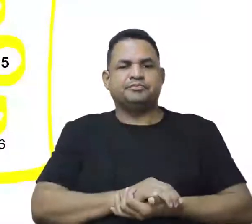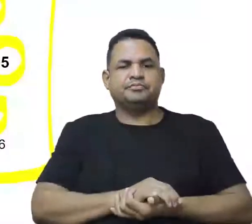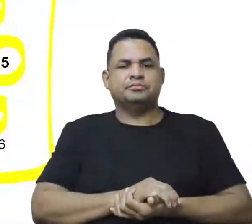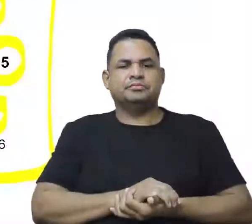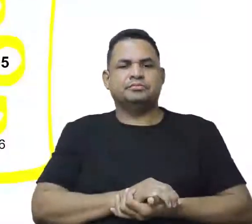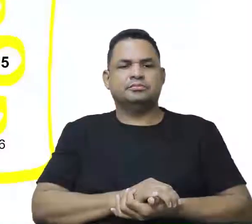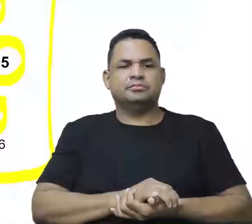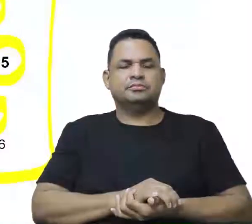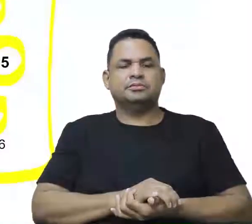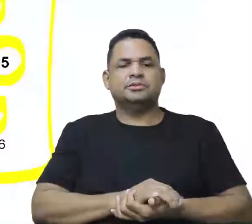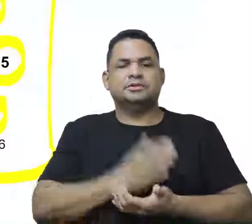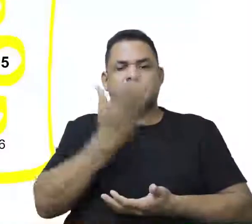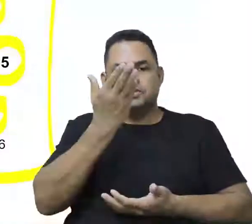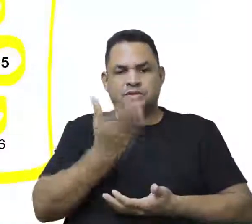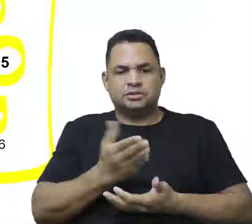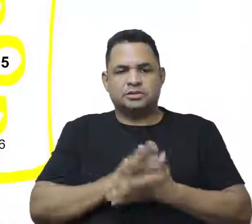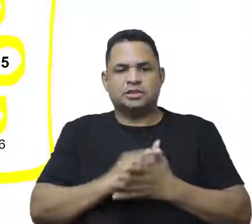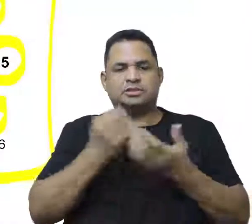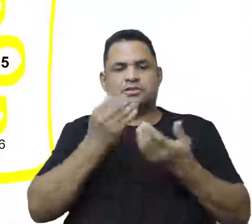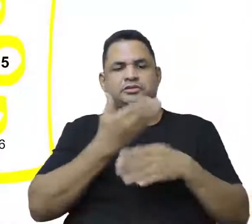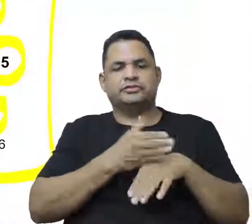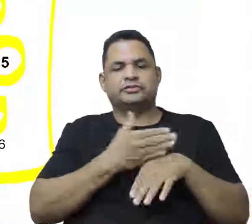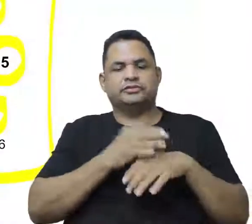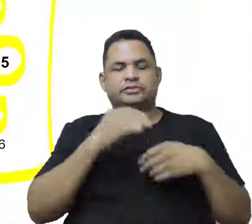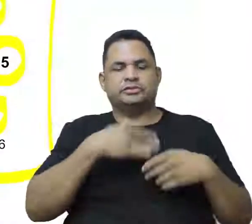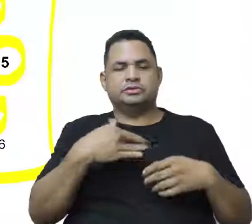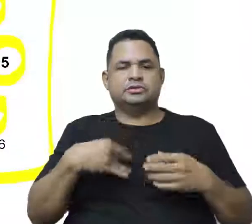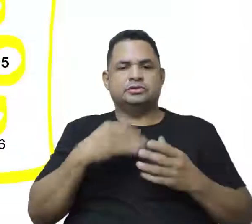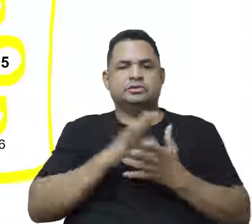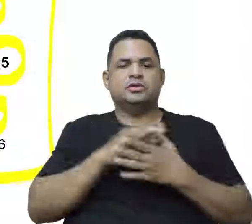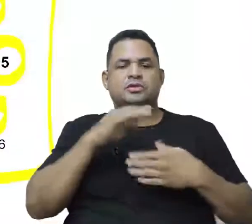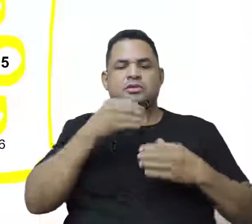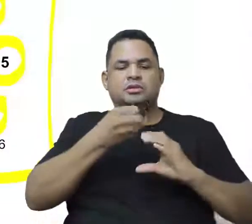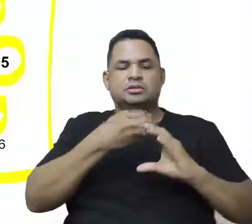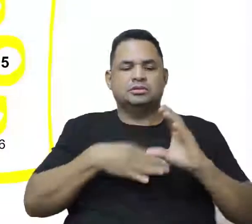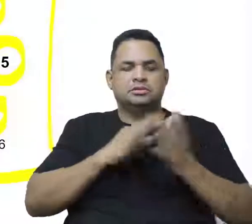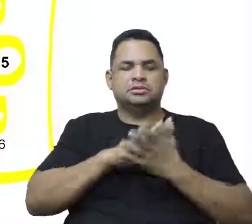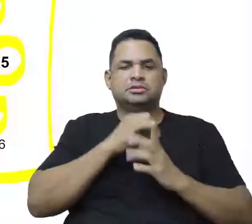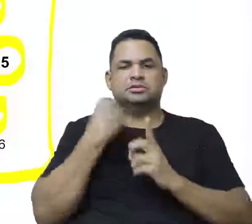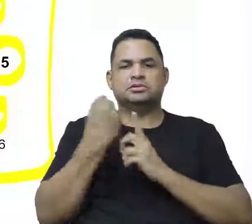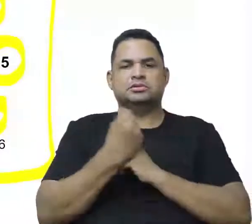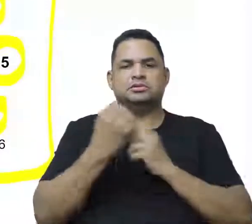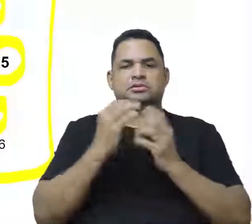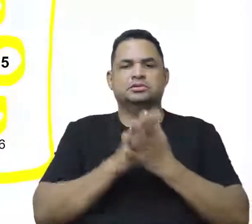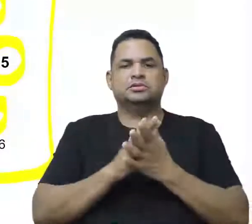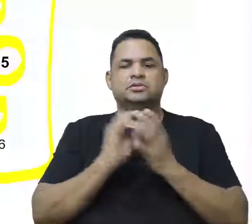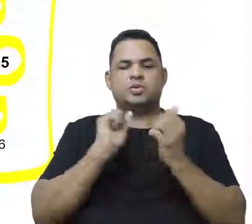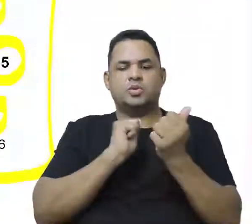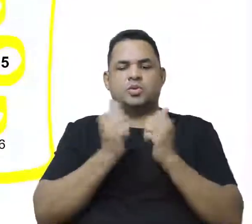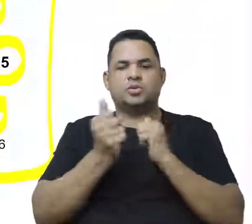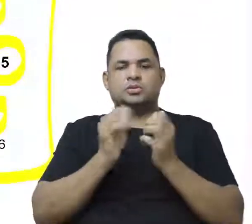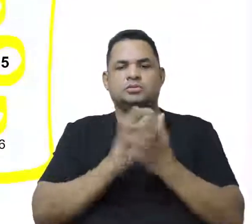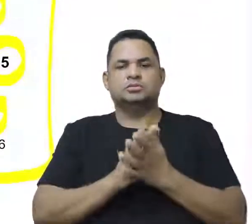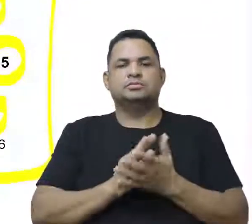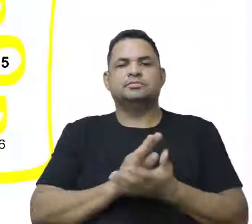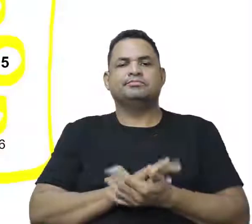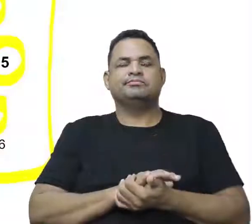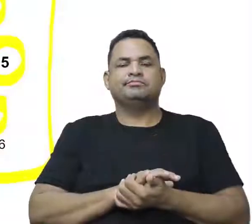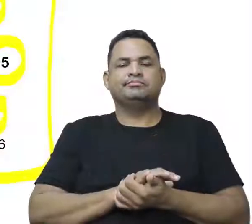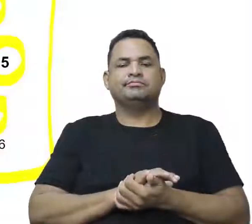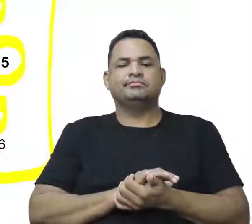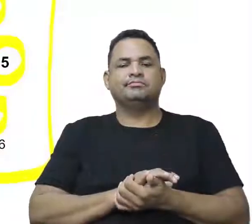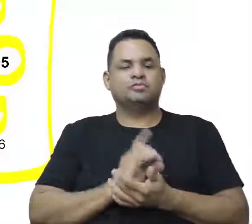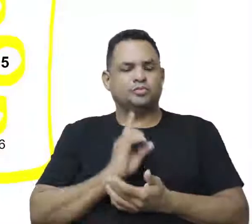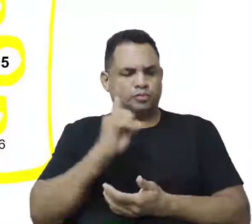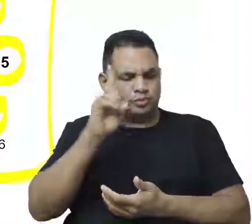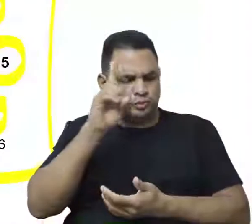exercício físico e saúde e você vai estudar a função social e cultural do esporte. Quase todo ano cai pelo menos uma